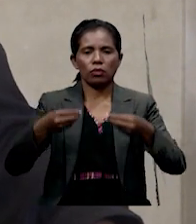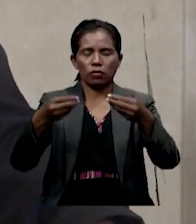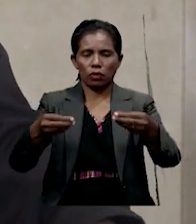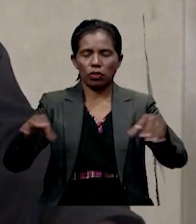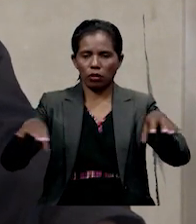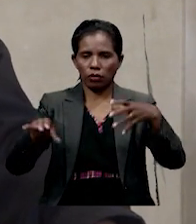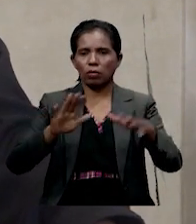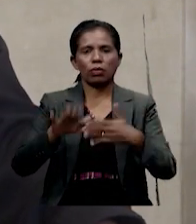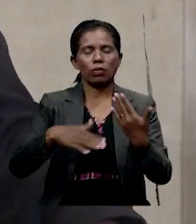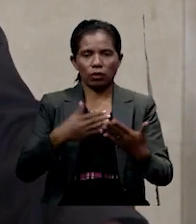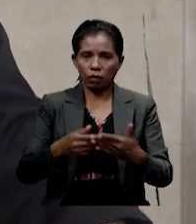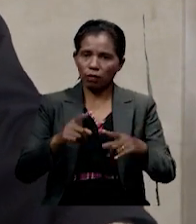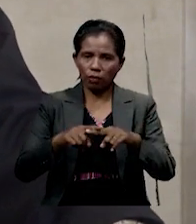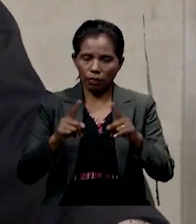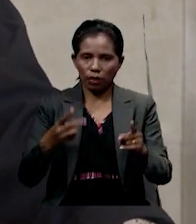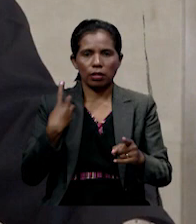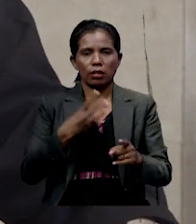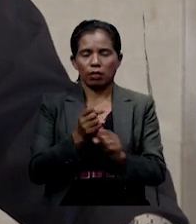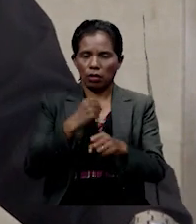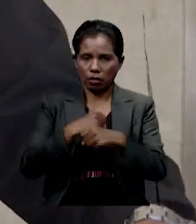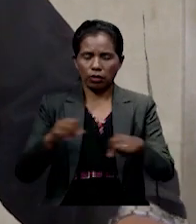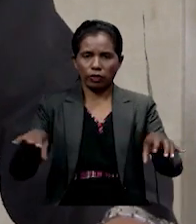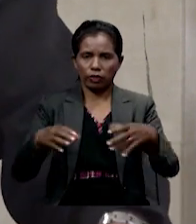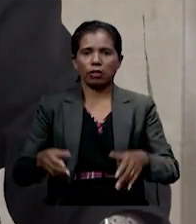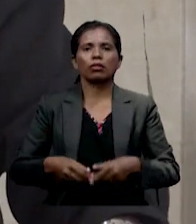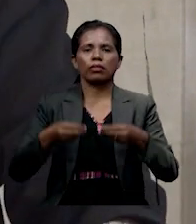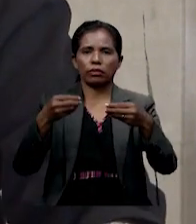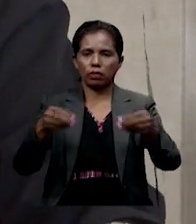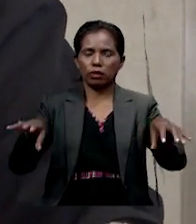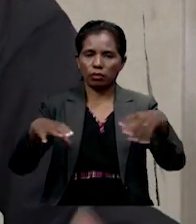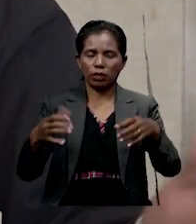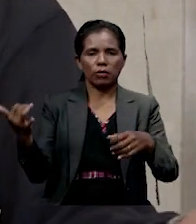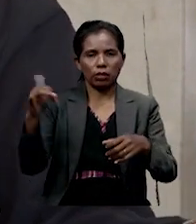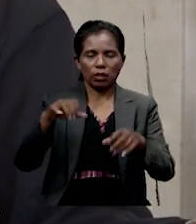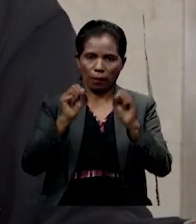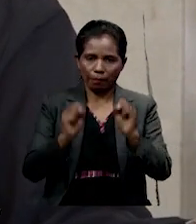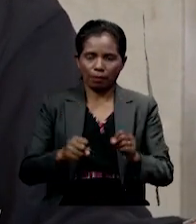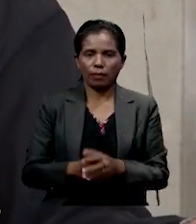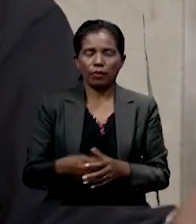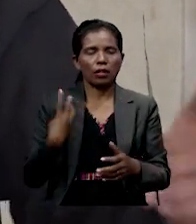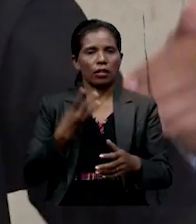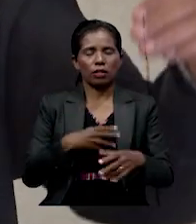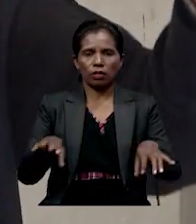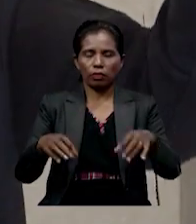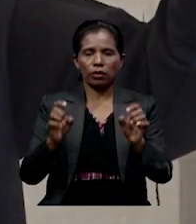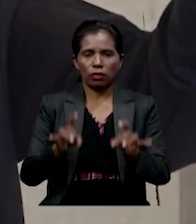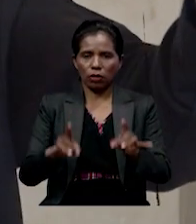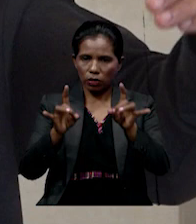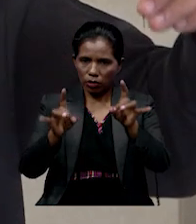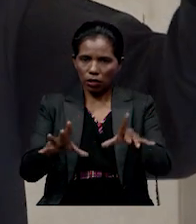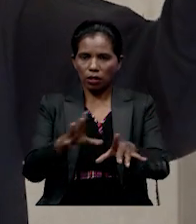bajo todo. Mas bem, eu tinha o esforço para o serviço para ser na bela. Mas eu tinha negociado com a Austrália e cada vez mais